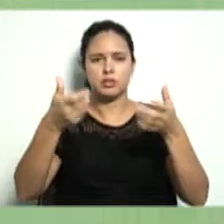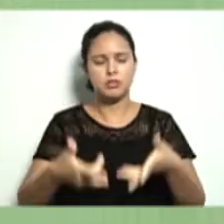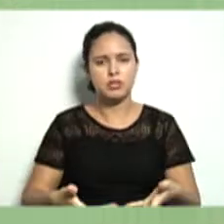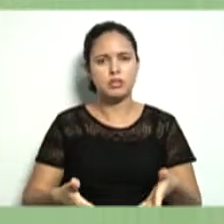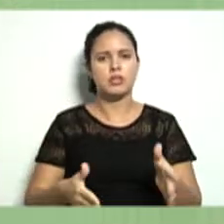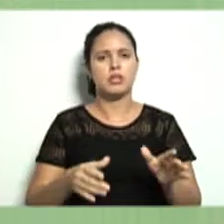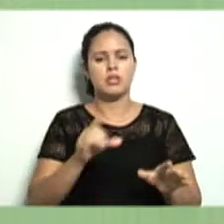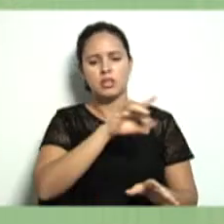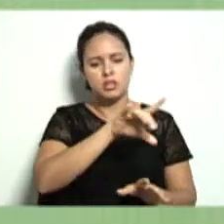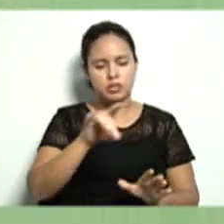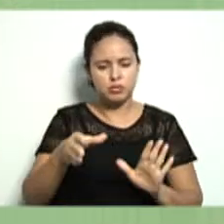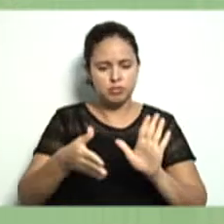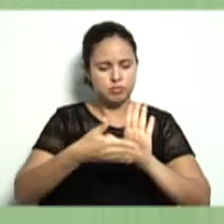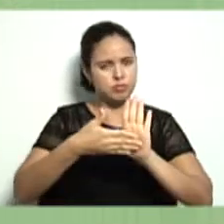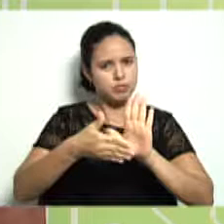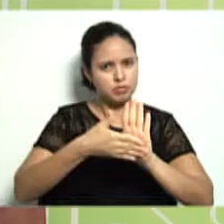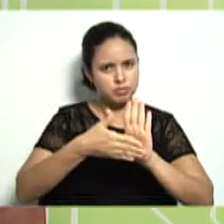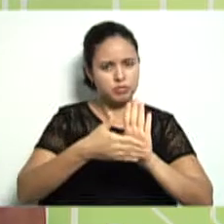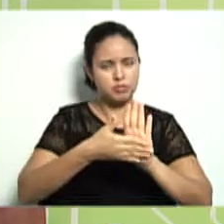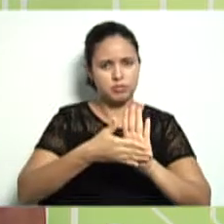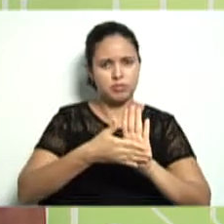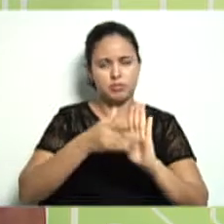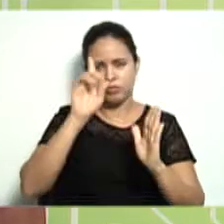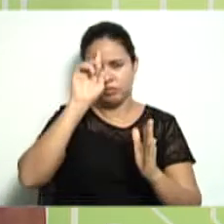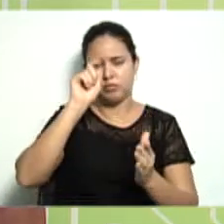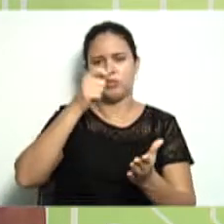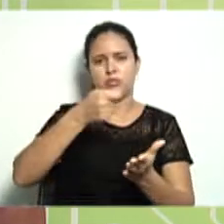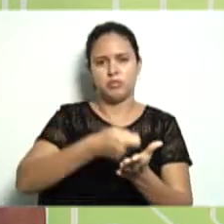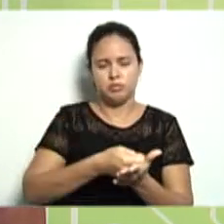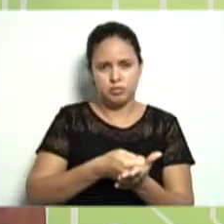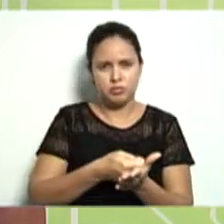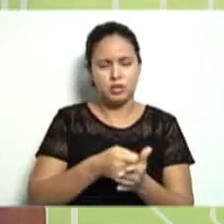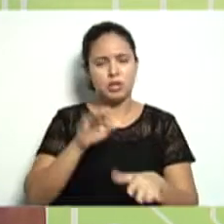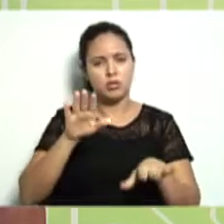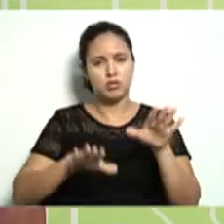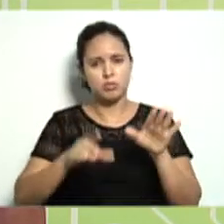algumas funções, mas mesmo que algumas pessoas fiquem